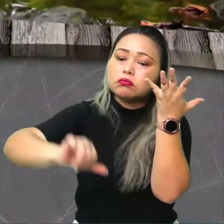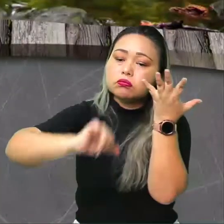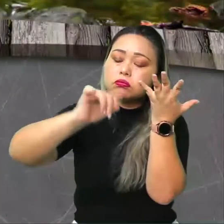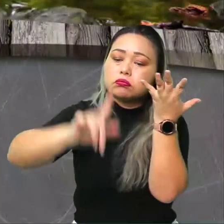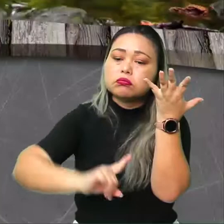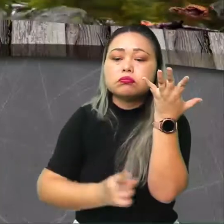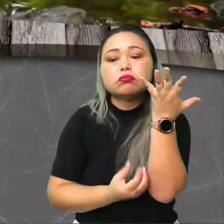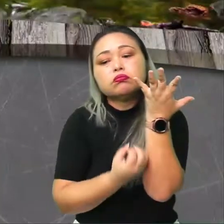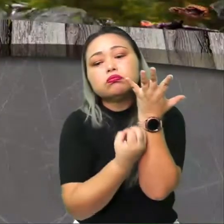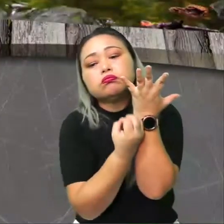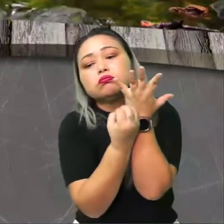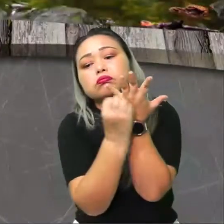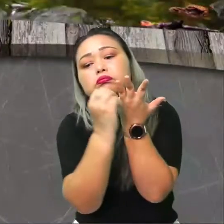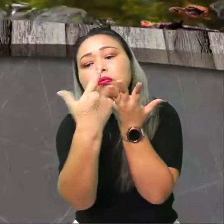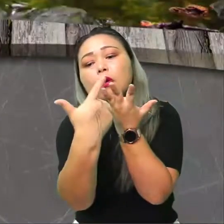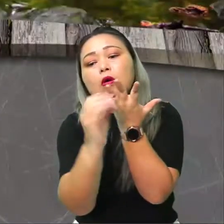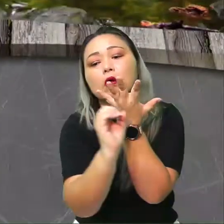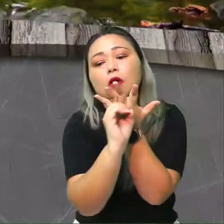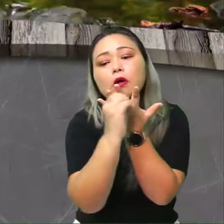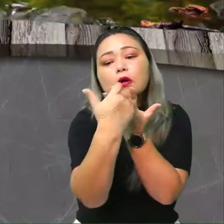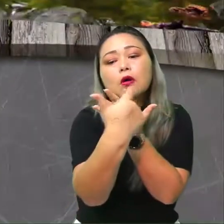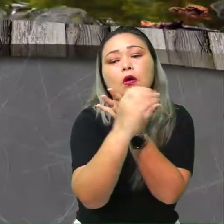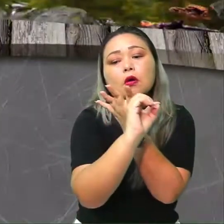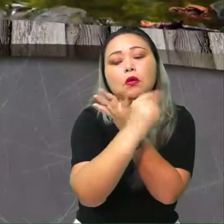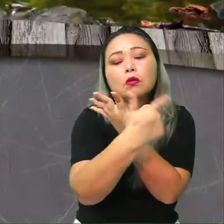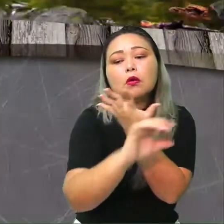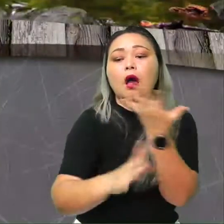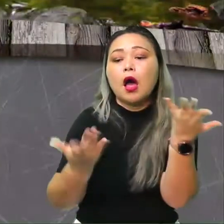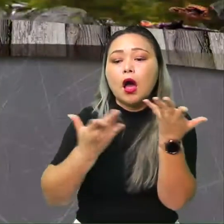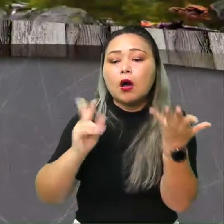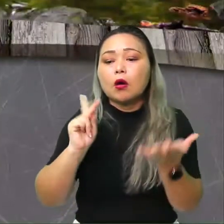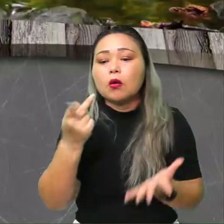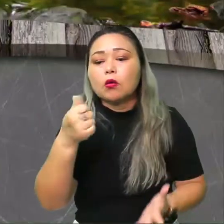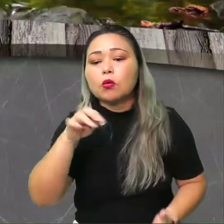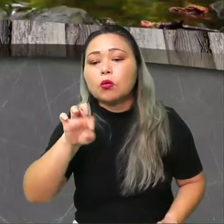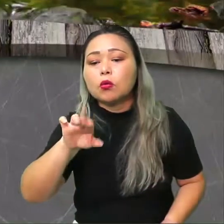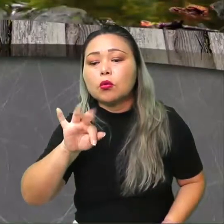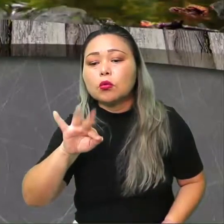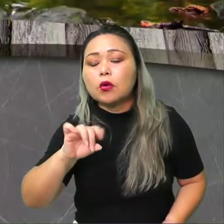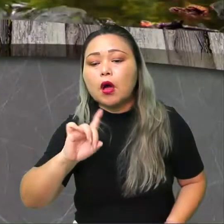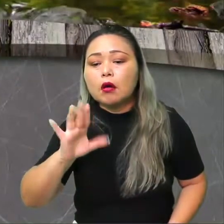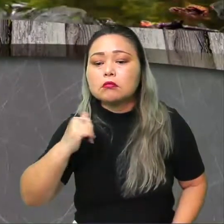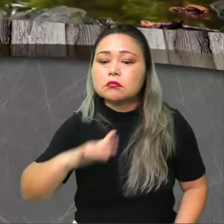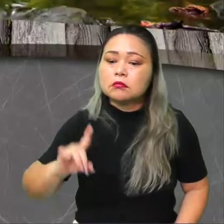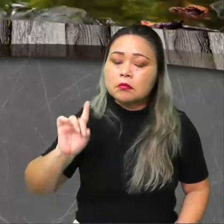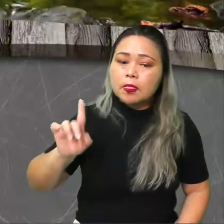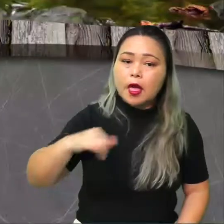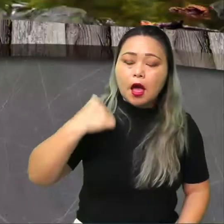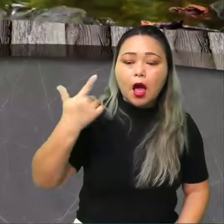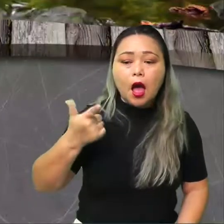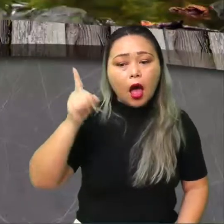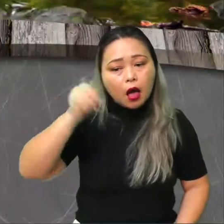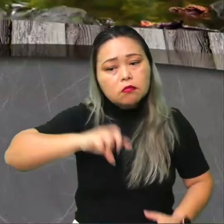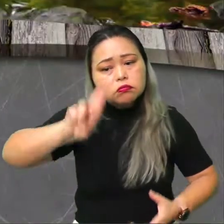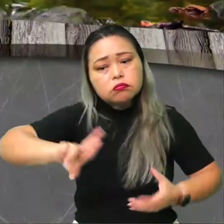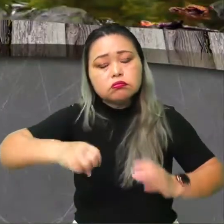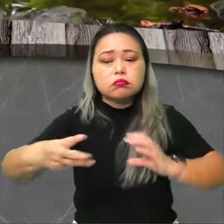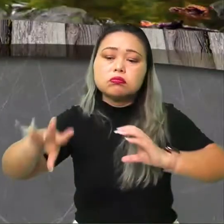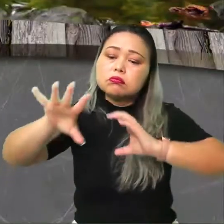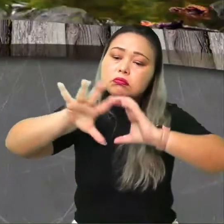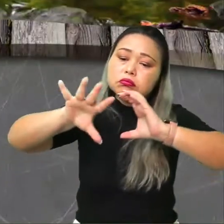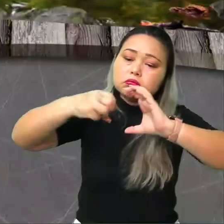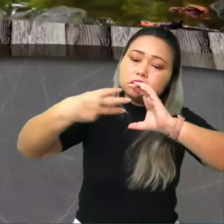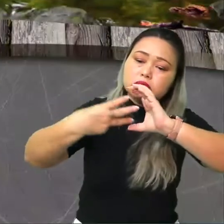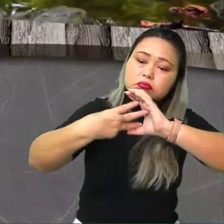de oxigênio, e aí agora você vai ter os heterótrofos aeróbios, aqueles que vão utilizar esse